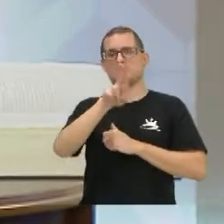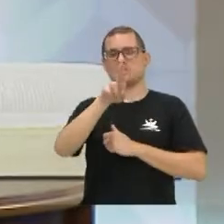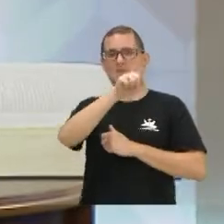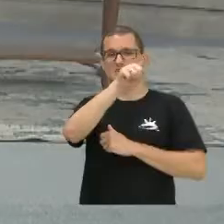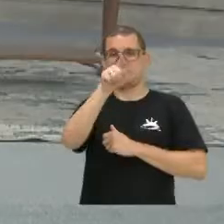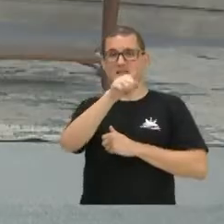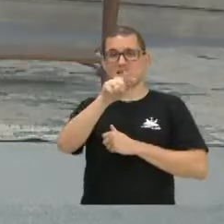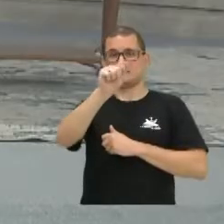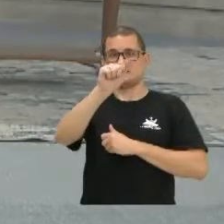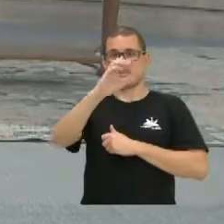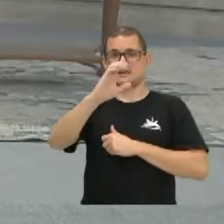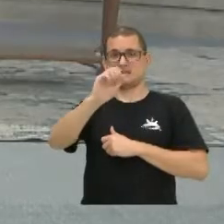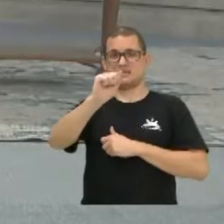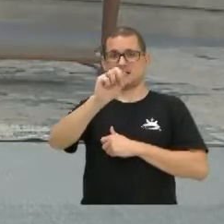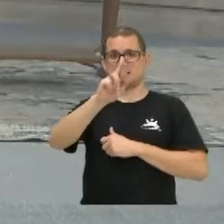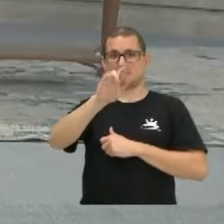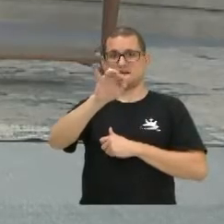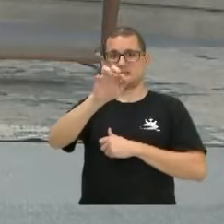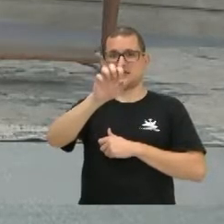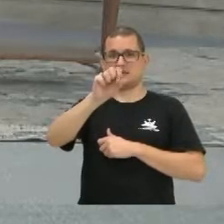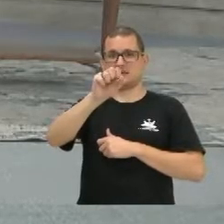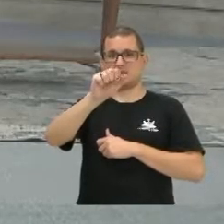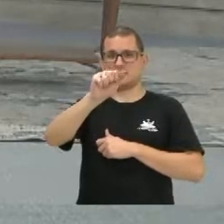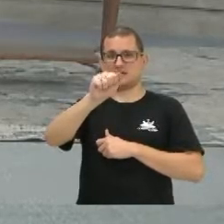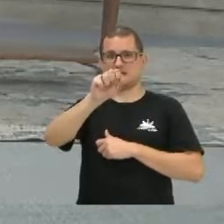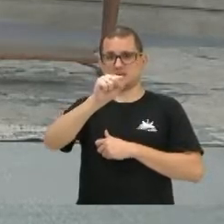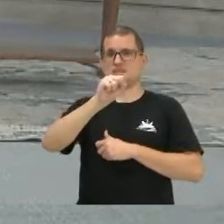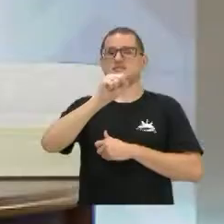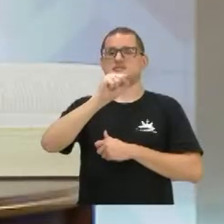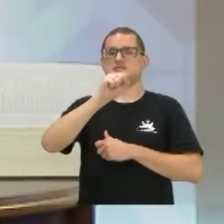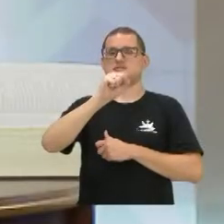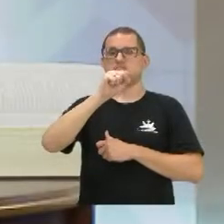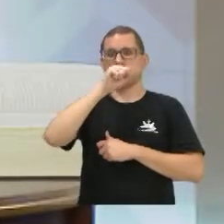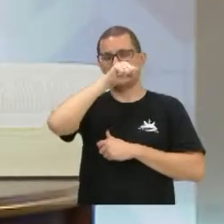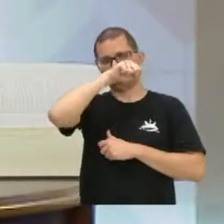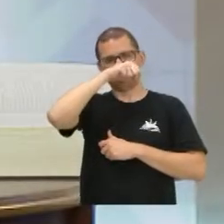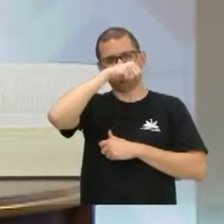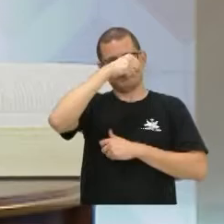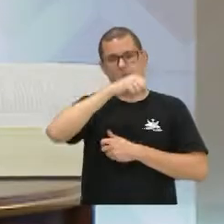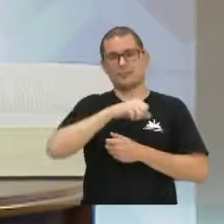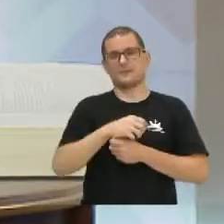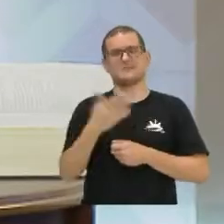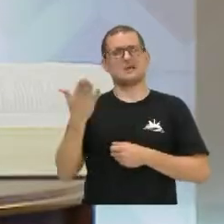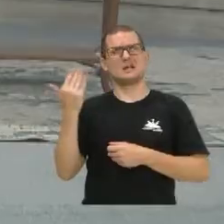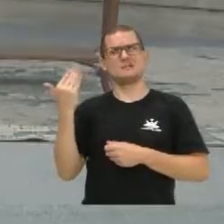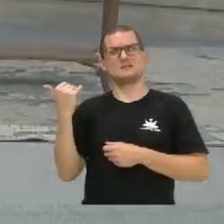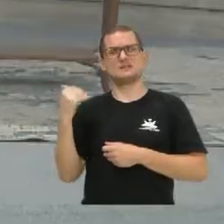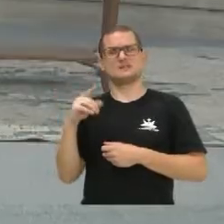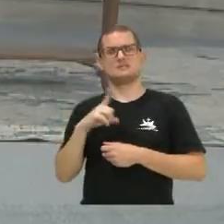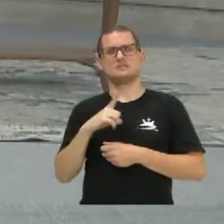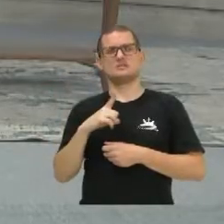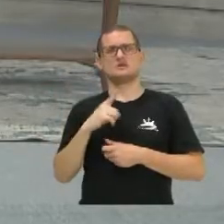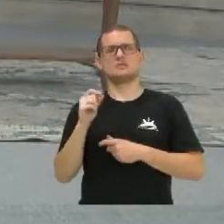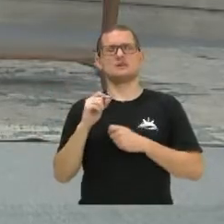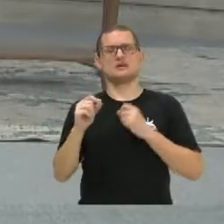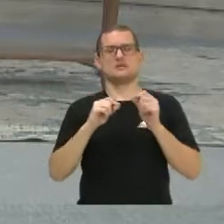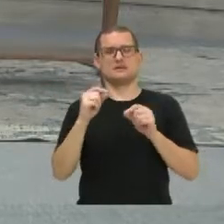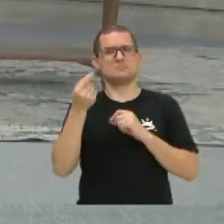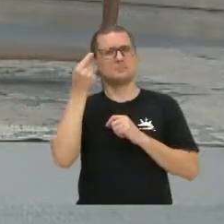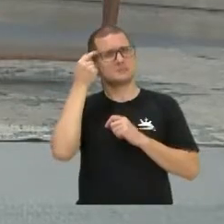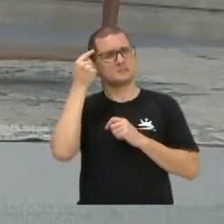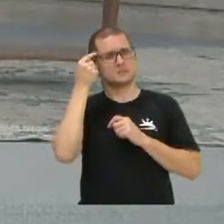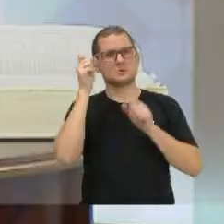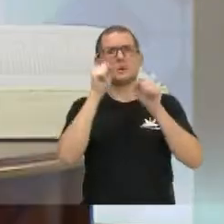a mãe usar é já era muito forte no tempo desse profeta zacarias a mentalidade apocalíptica